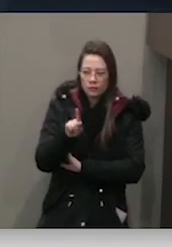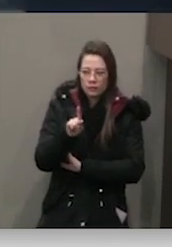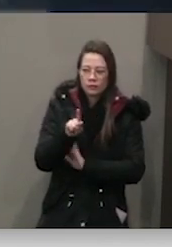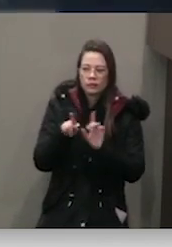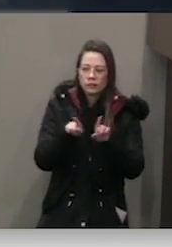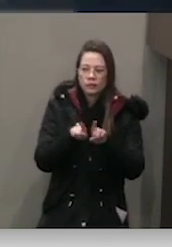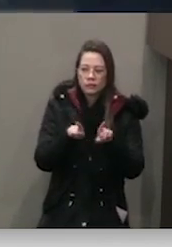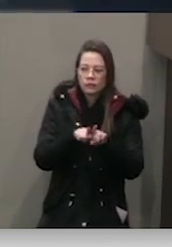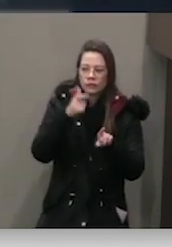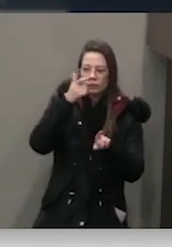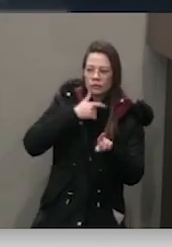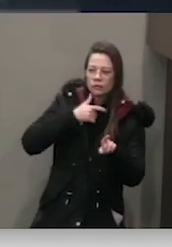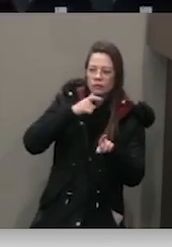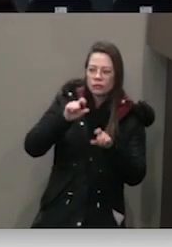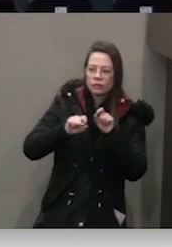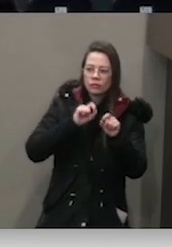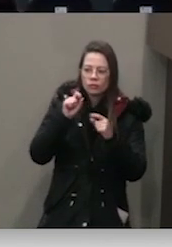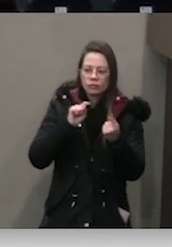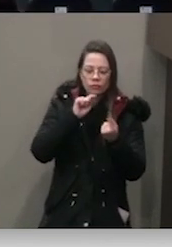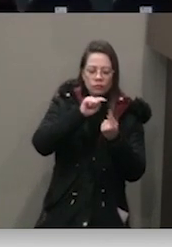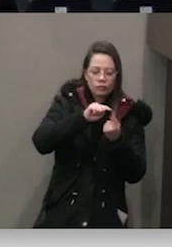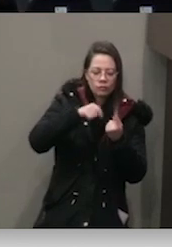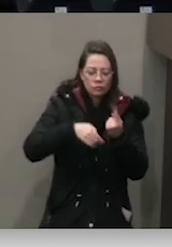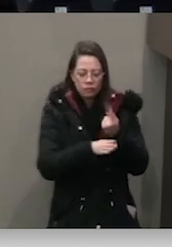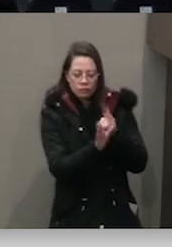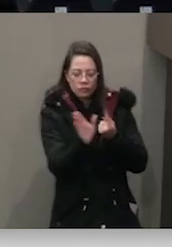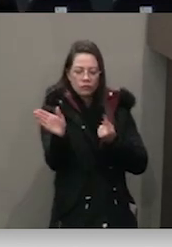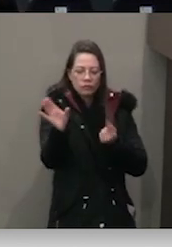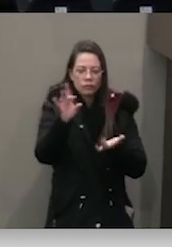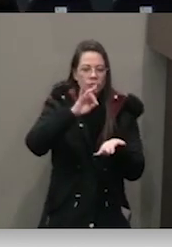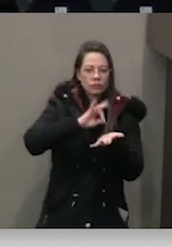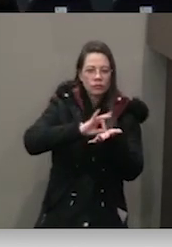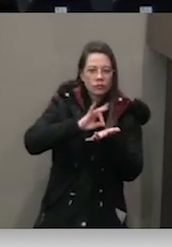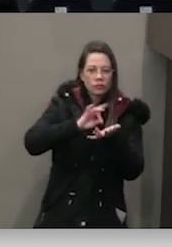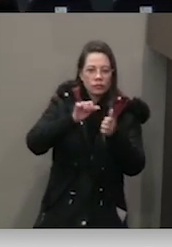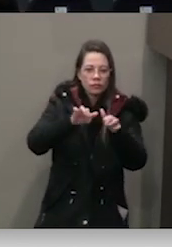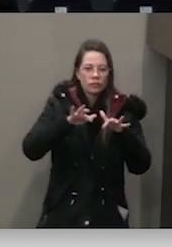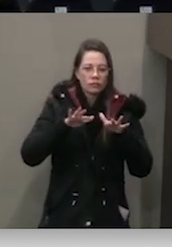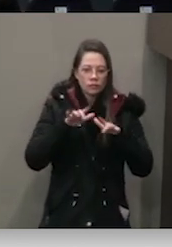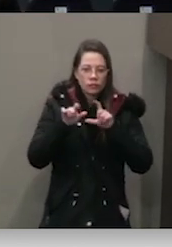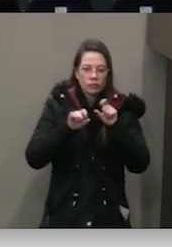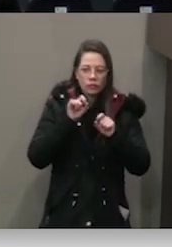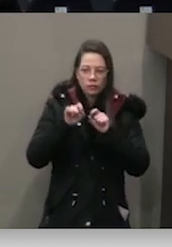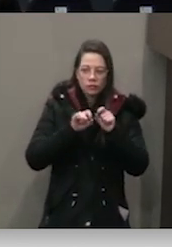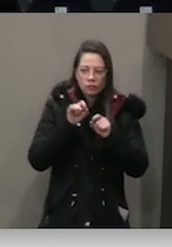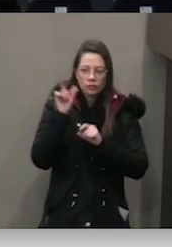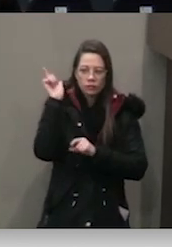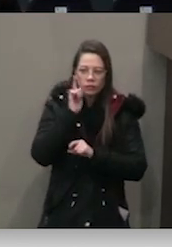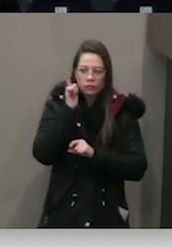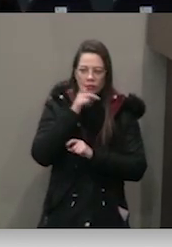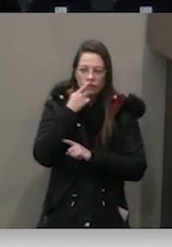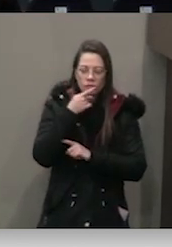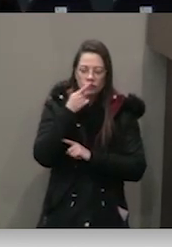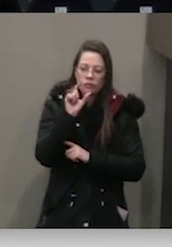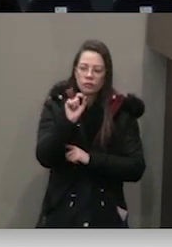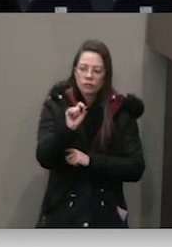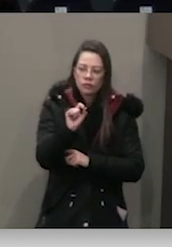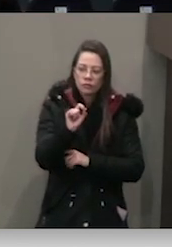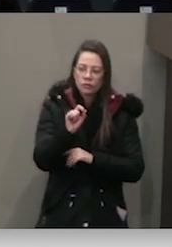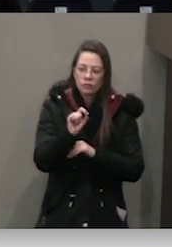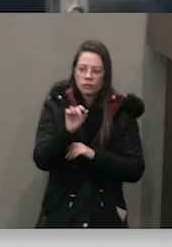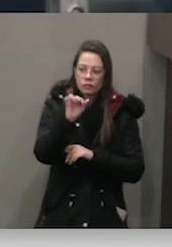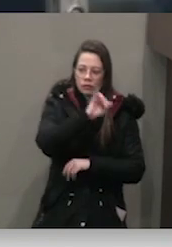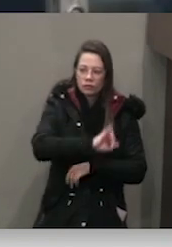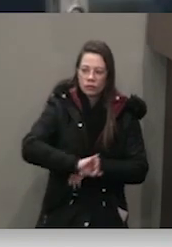um pouquinho do objetivo real dessa audiência, para ressaltar